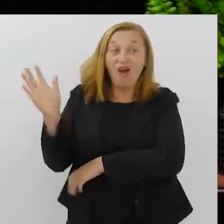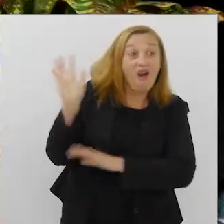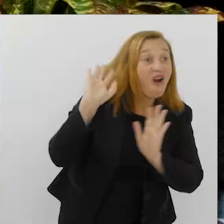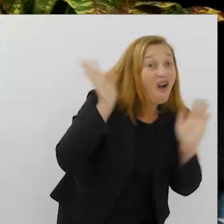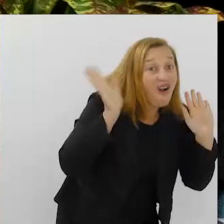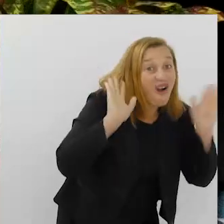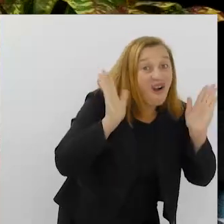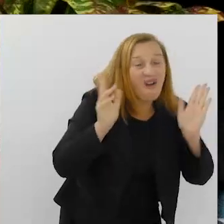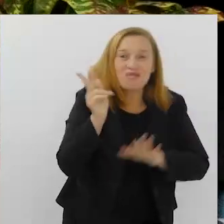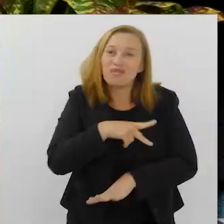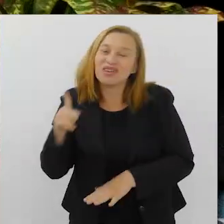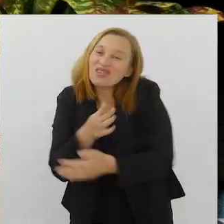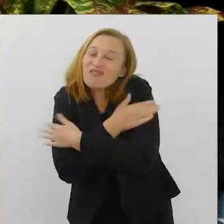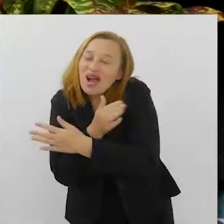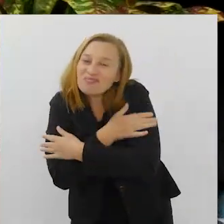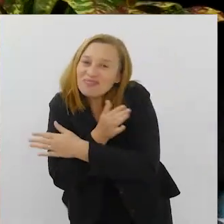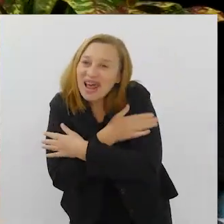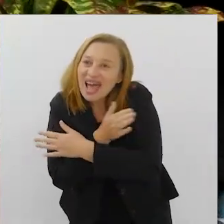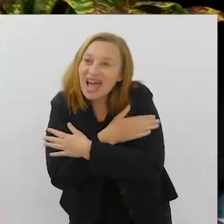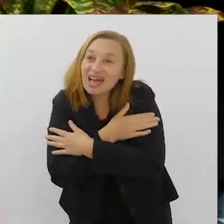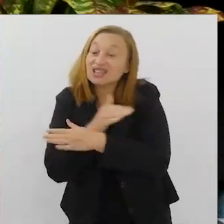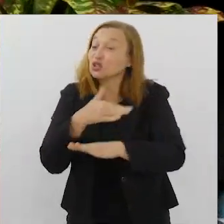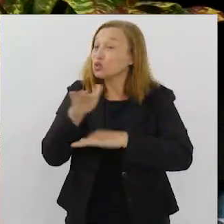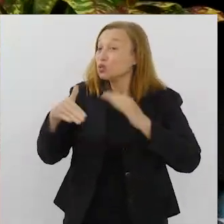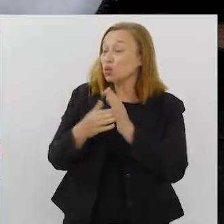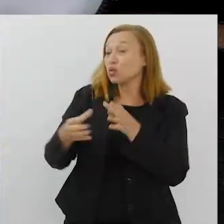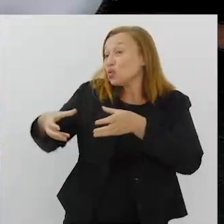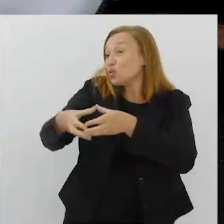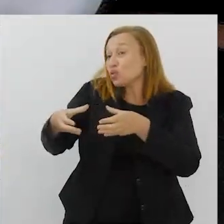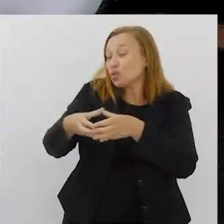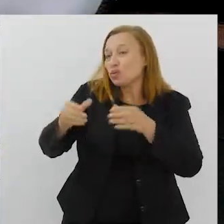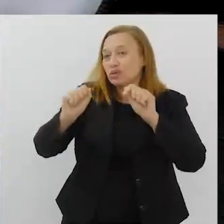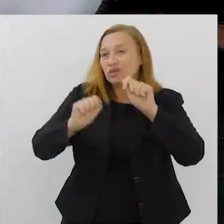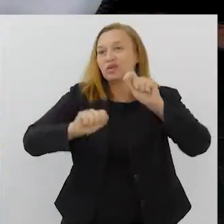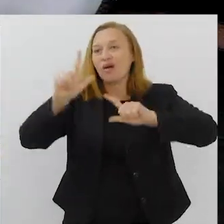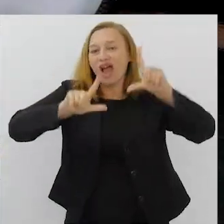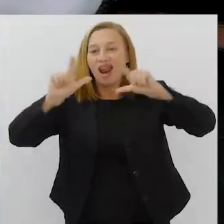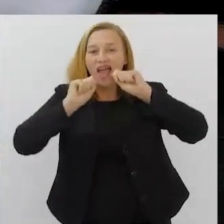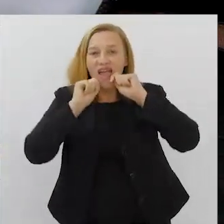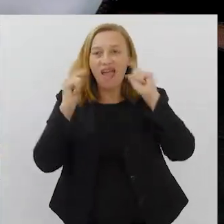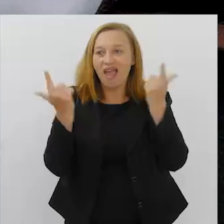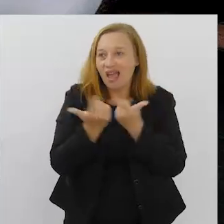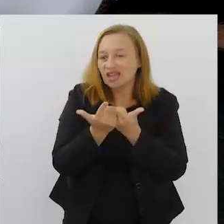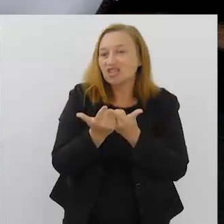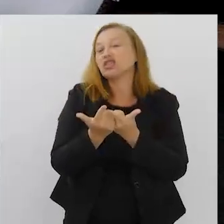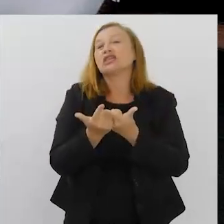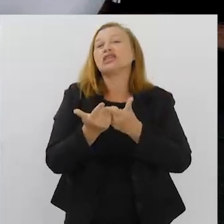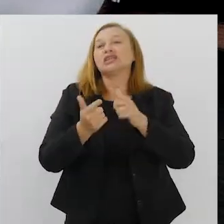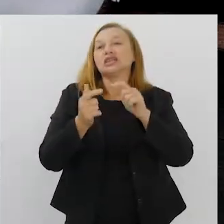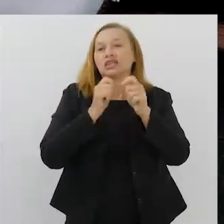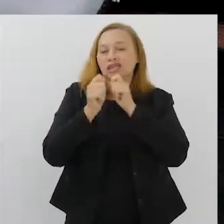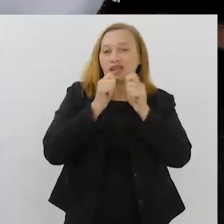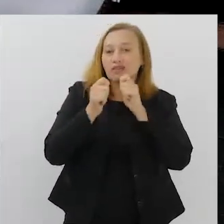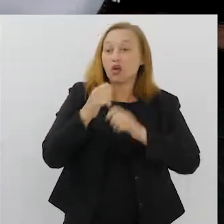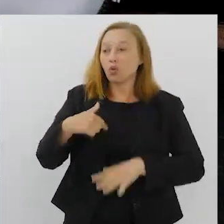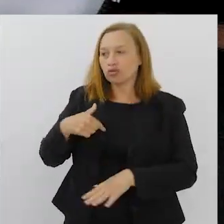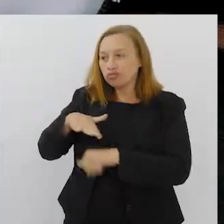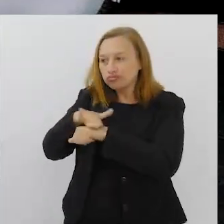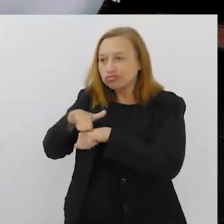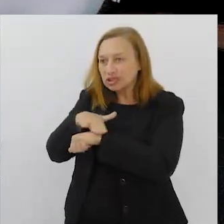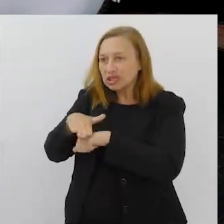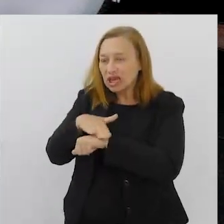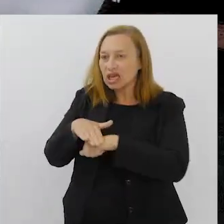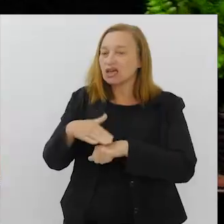professor Café, olha, um abraço, viu, aqui de toda a equipe do Alerj Entrevista. Quando eu conversei com